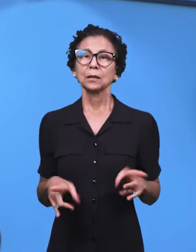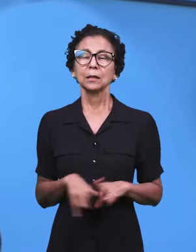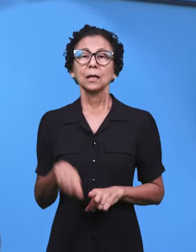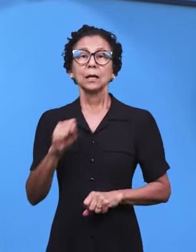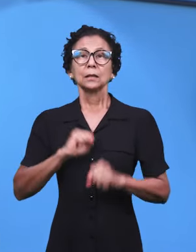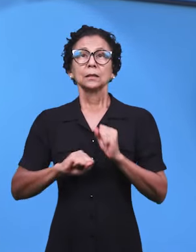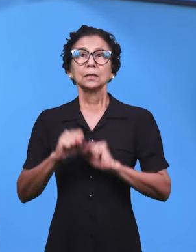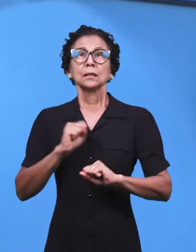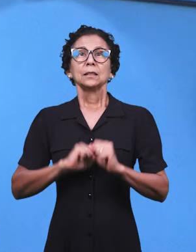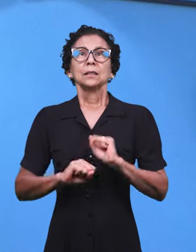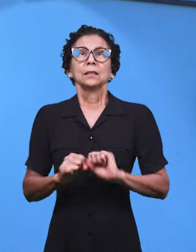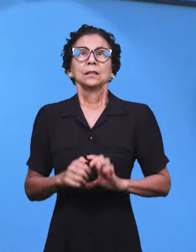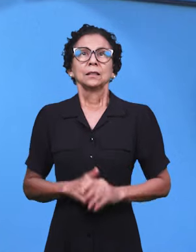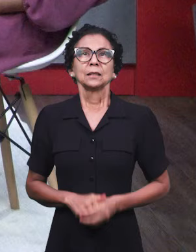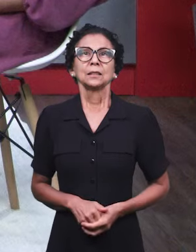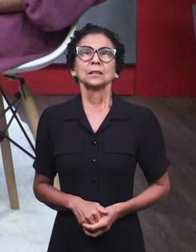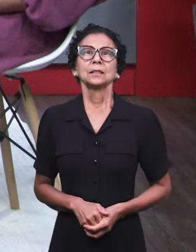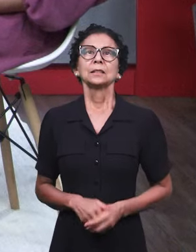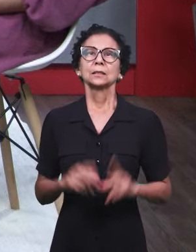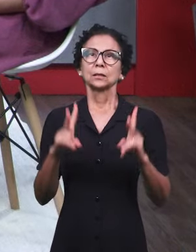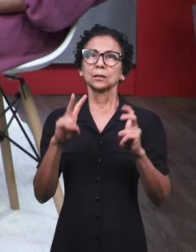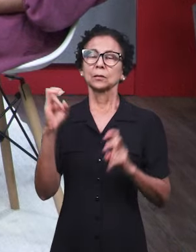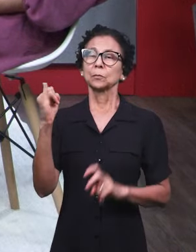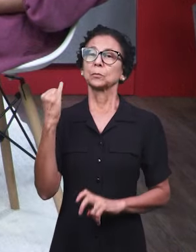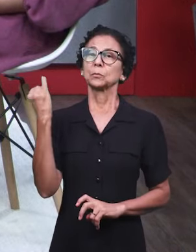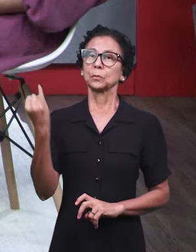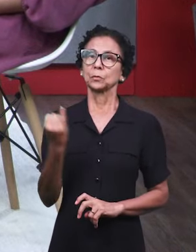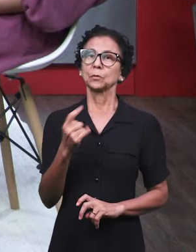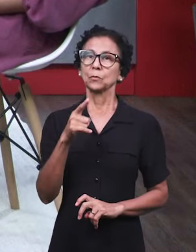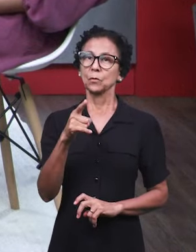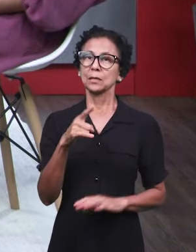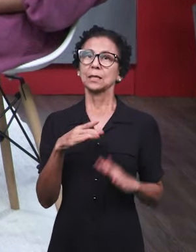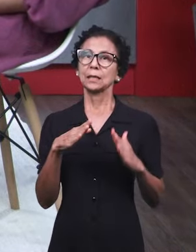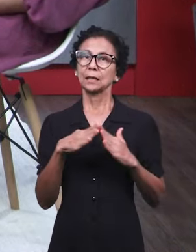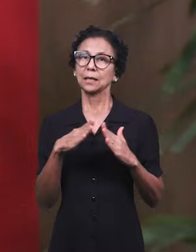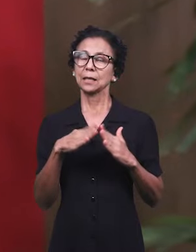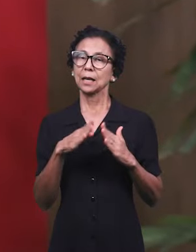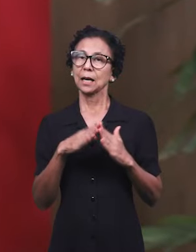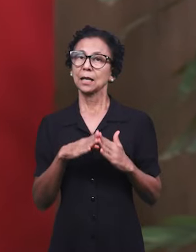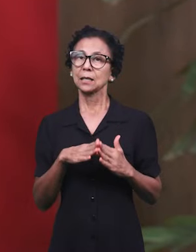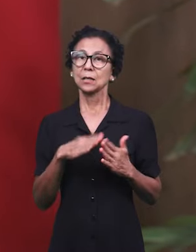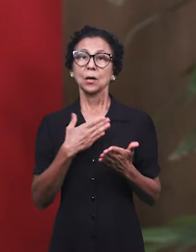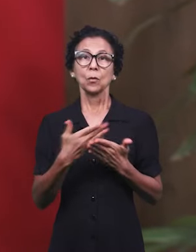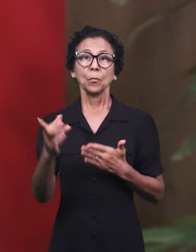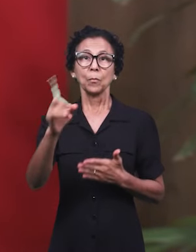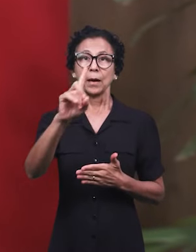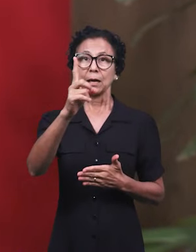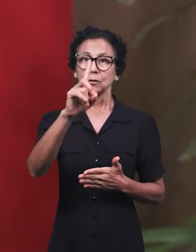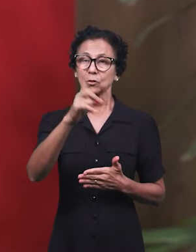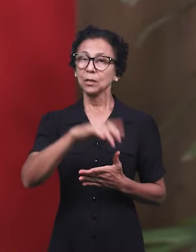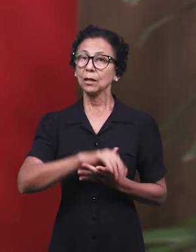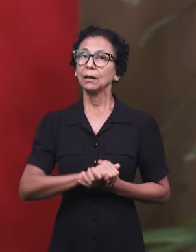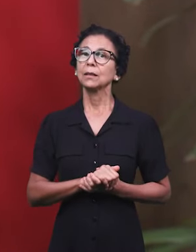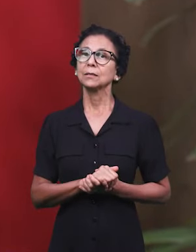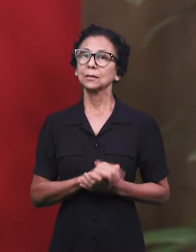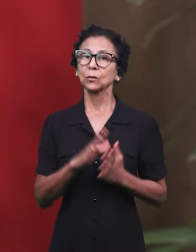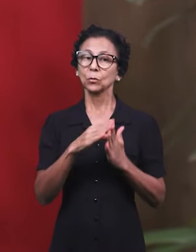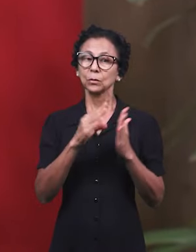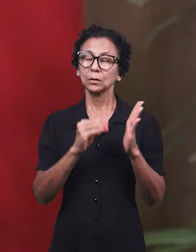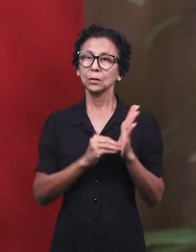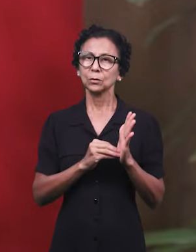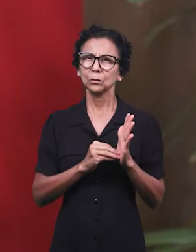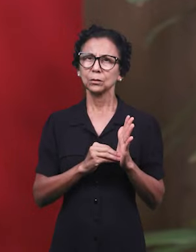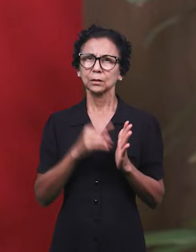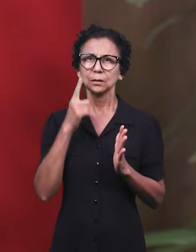e a ansiedade. Esse é um tema muito importante, então você que está em casa, não deixe de assistir do início ao